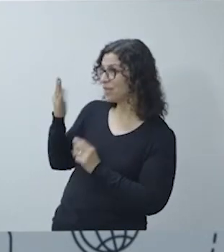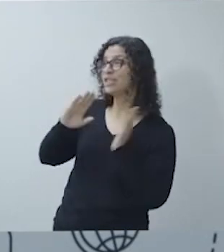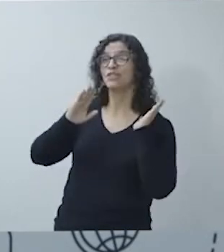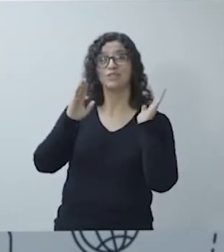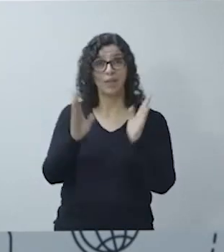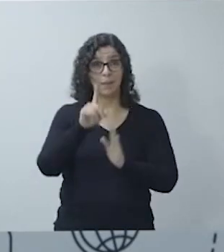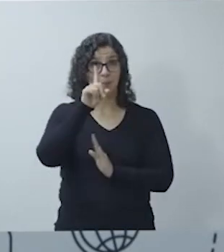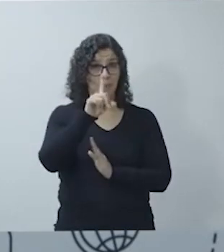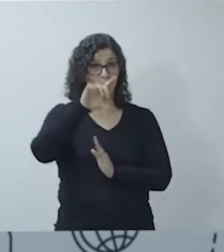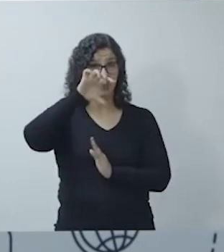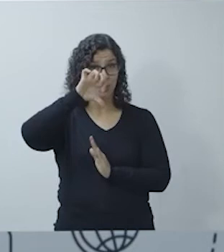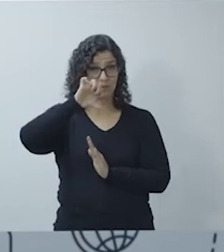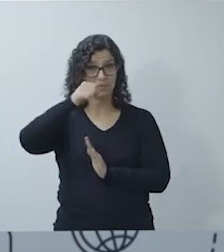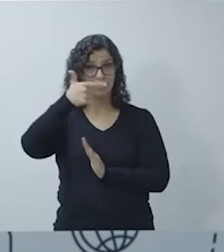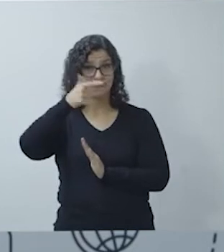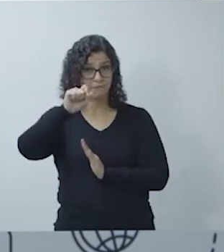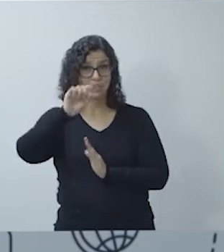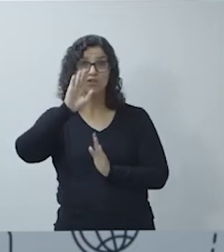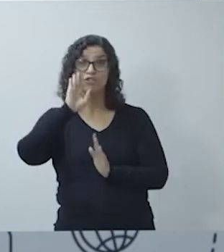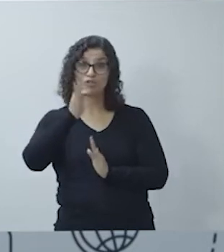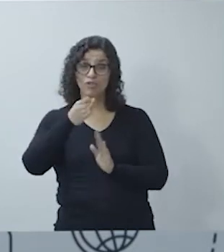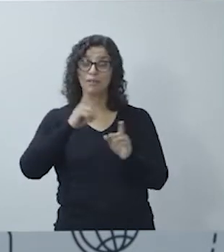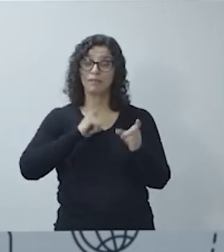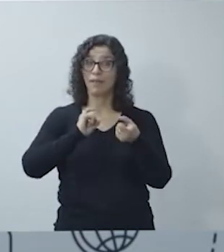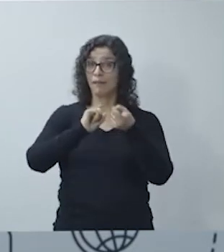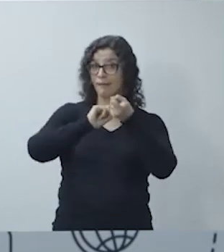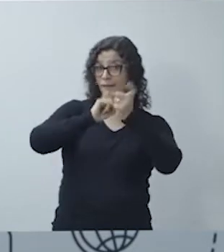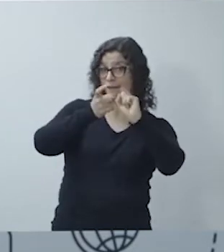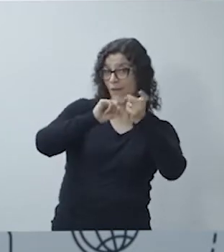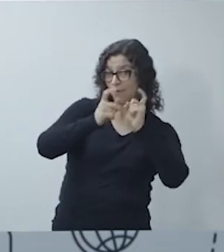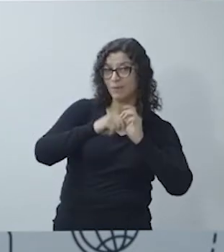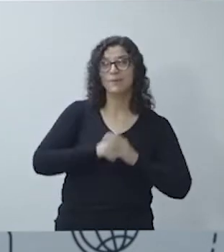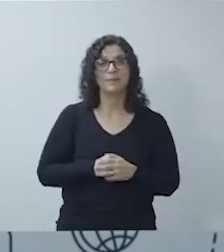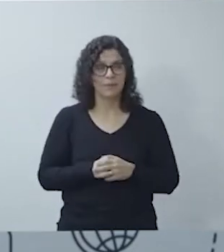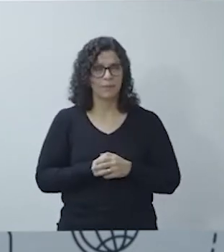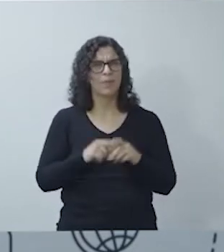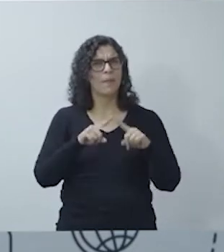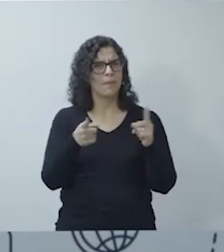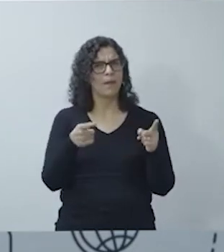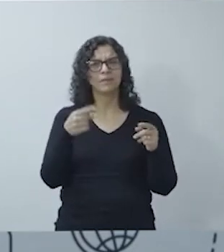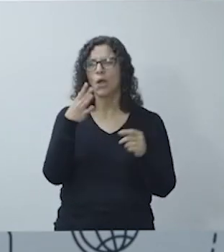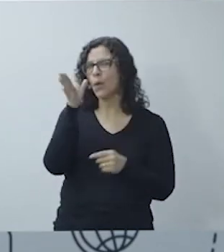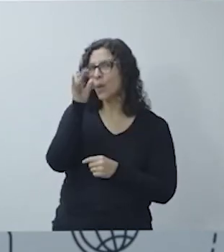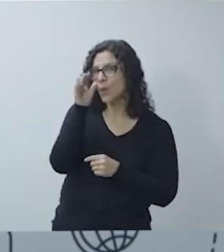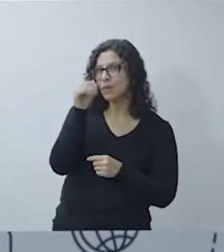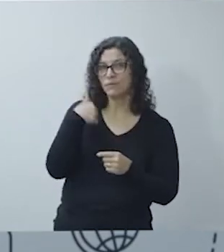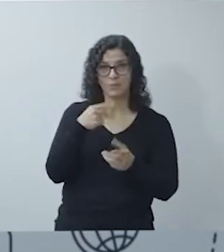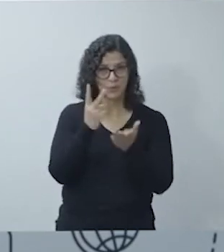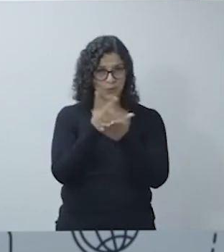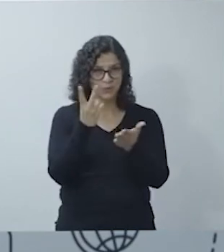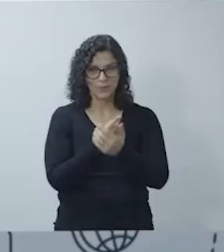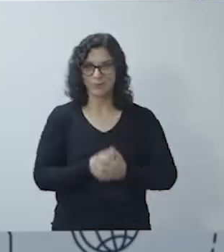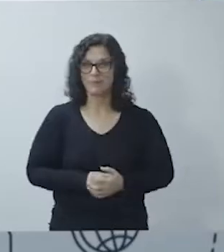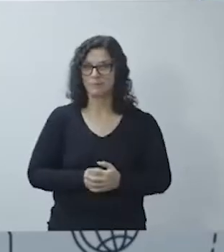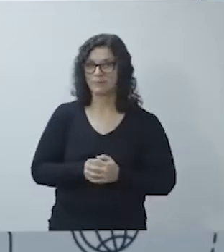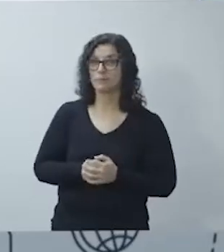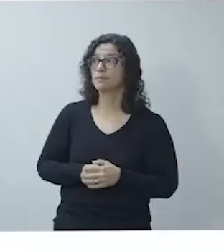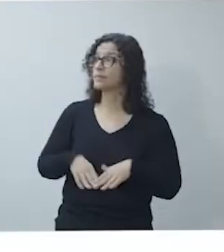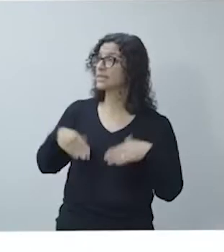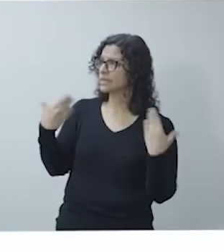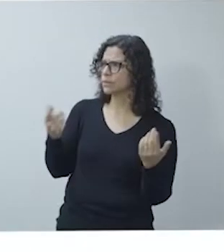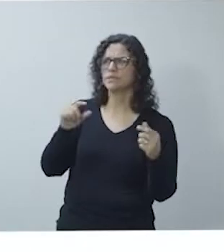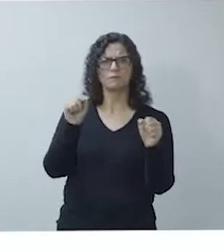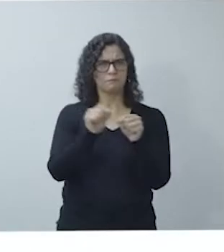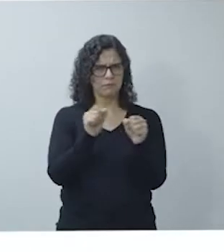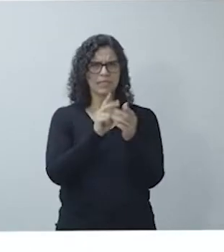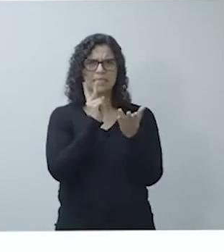em 1920 já se falava dos meetings. Mas só por curiosidade e vamos continuar.